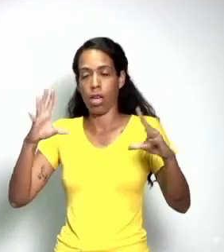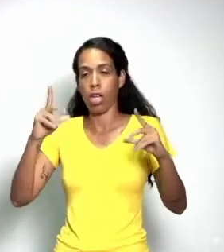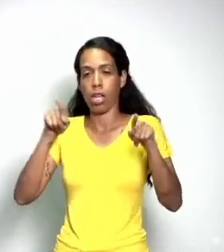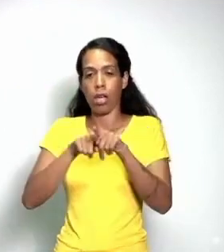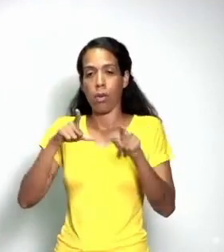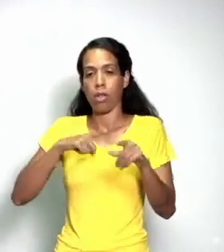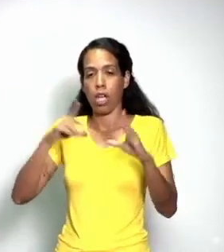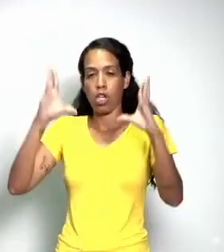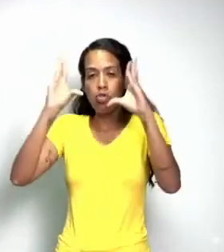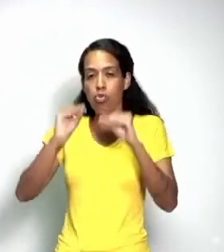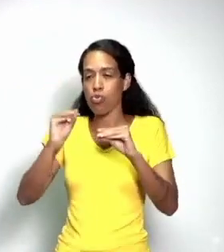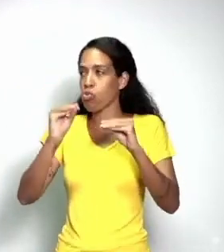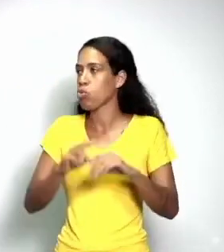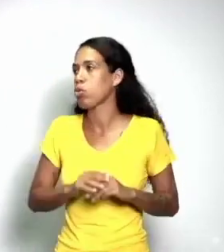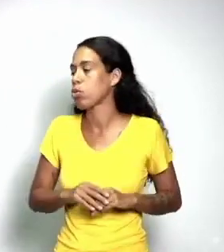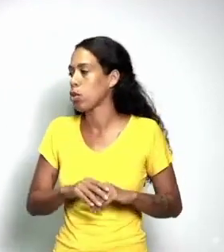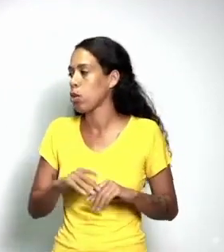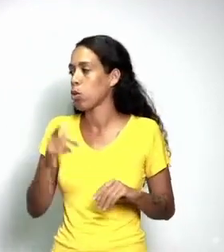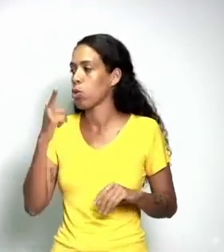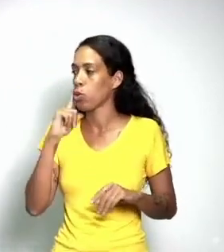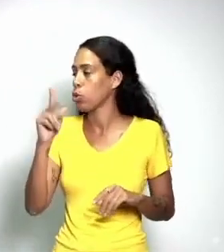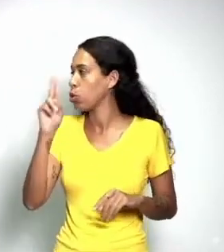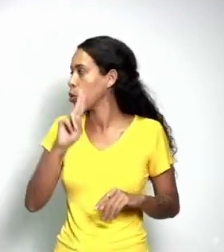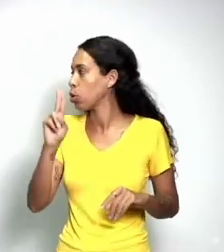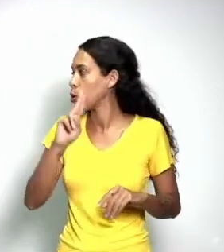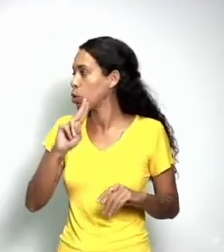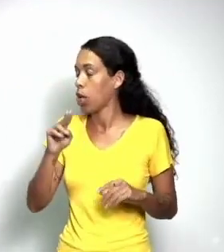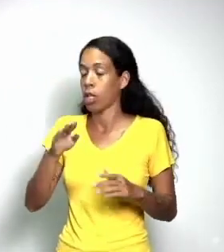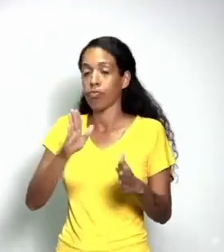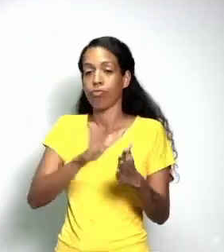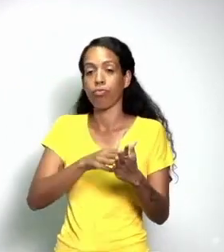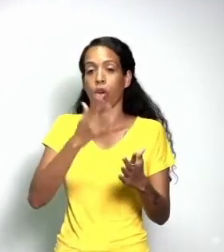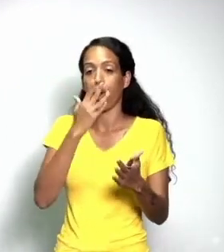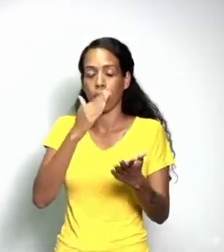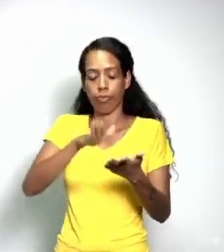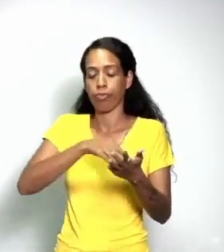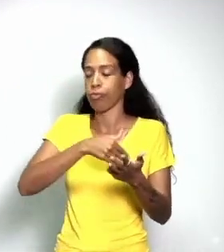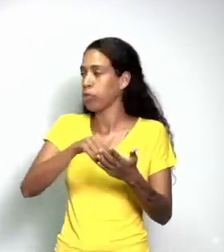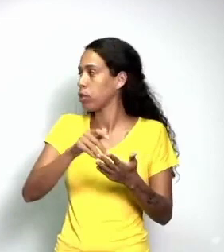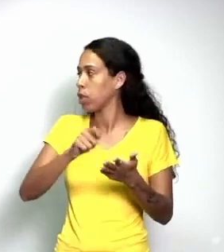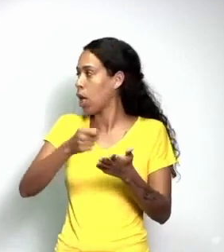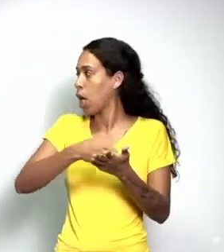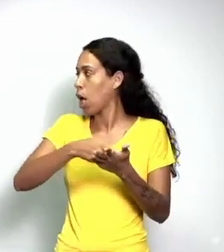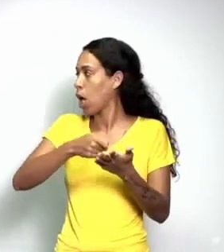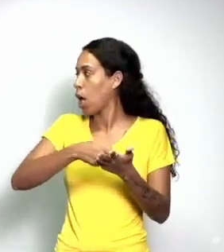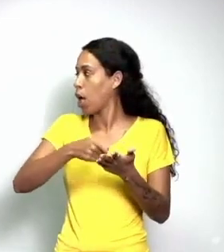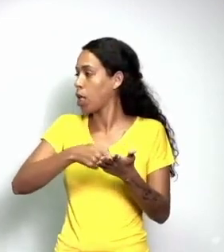claquete clara, a gente conseguiria, então, utilizar tinta, a gente conseguiria utilizar caneta